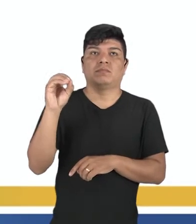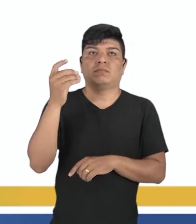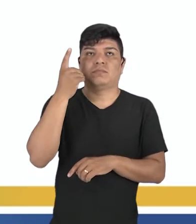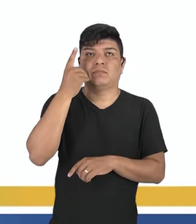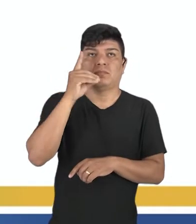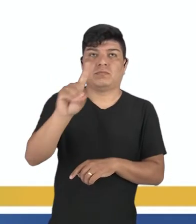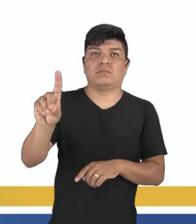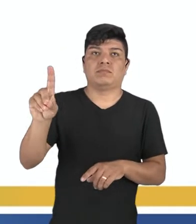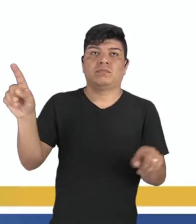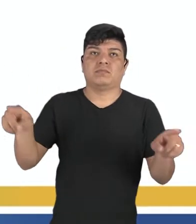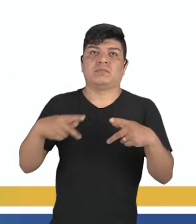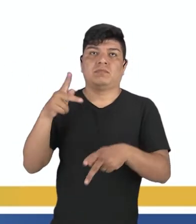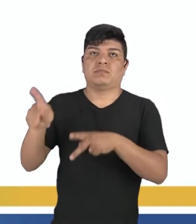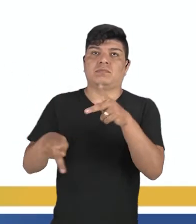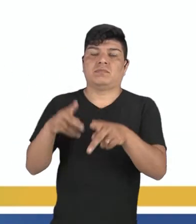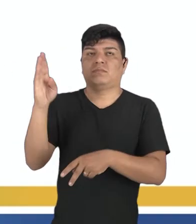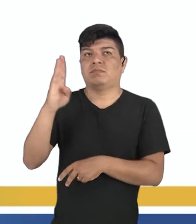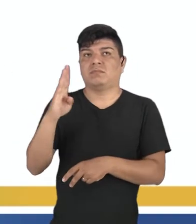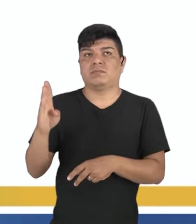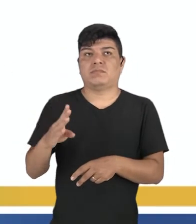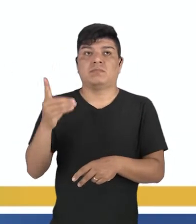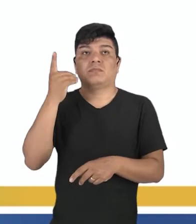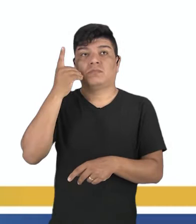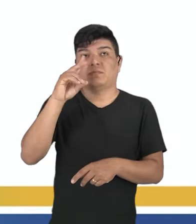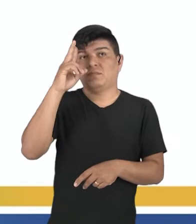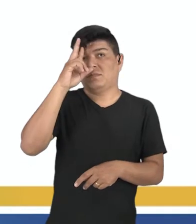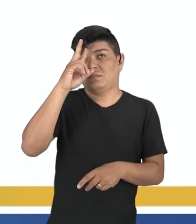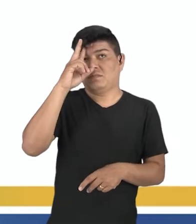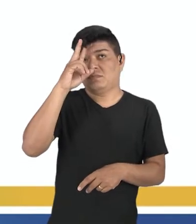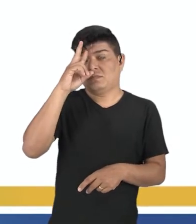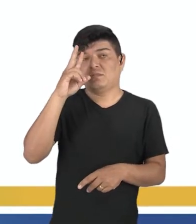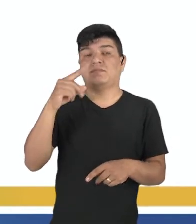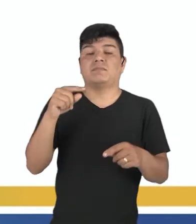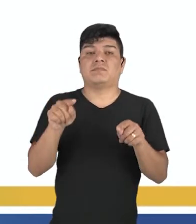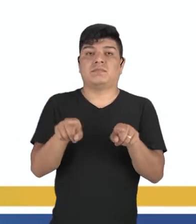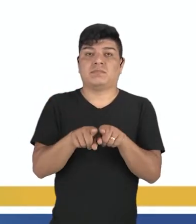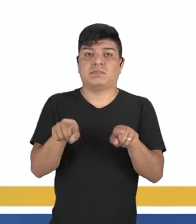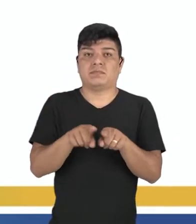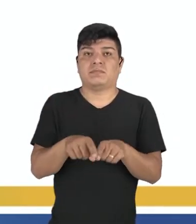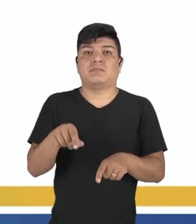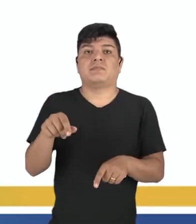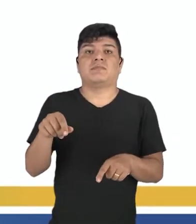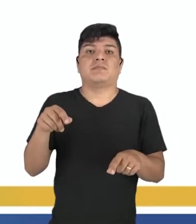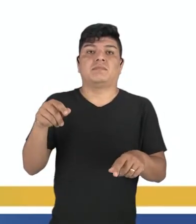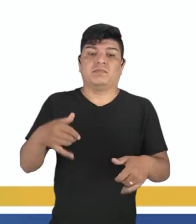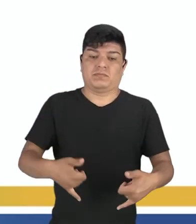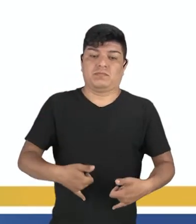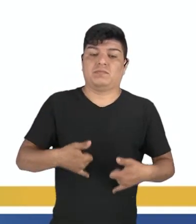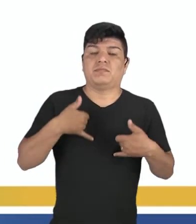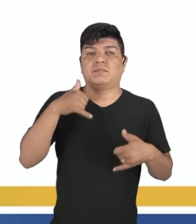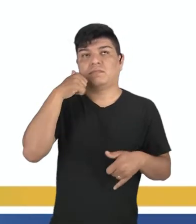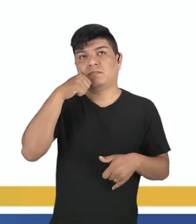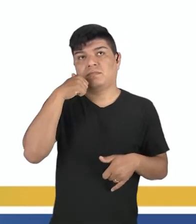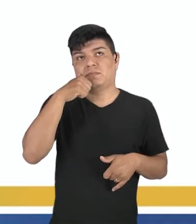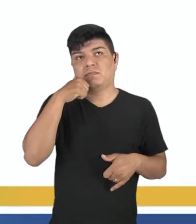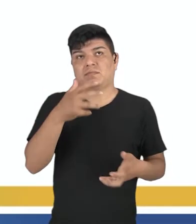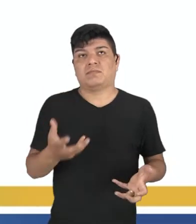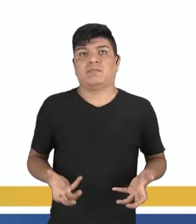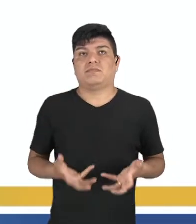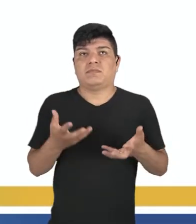Popular Brasileira. A data lembra o aniversário da artista, a trajetória de Chiquinha,